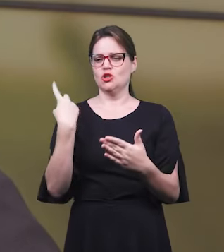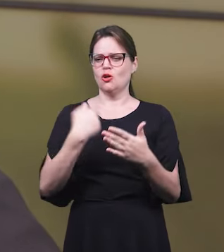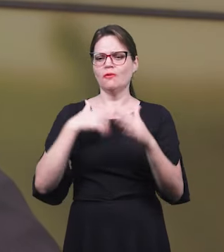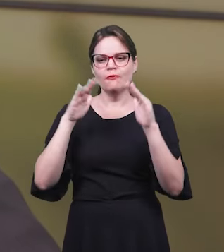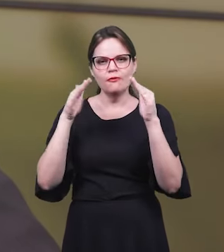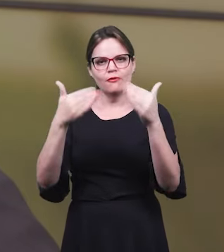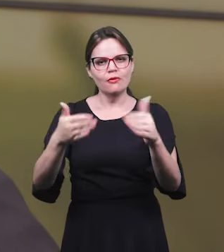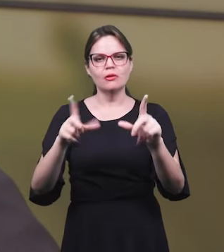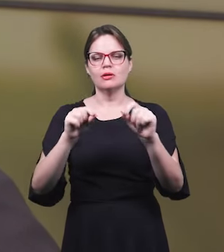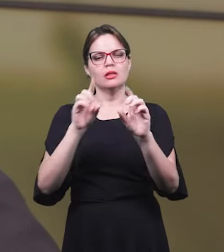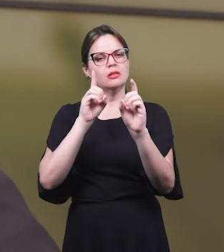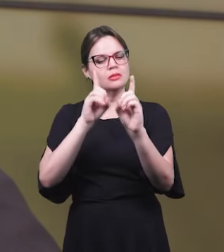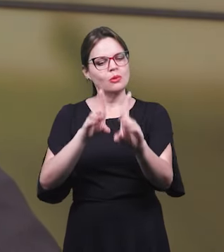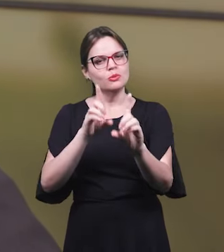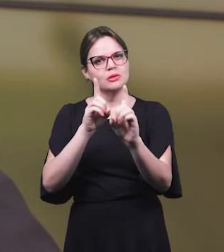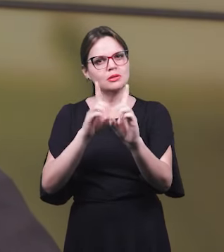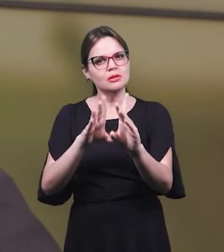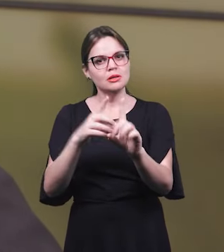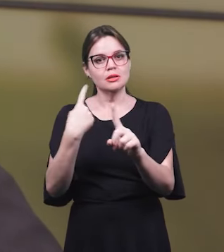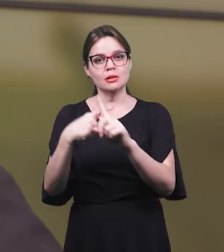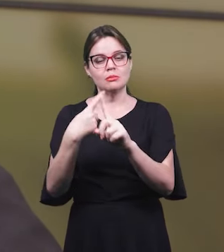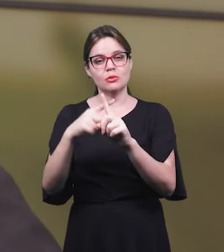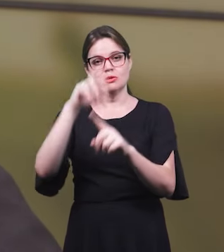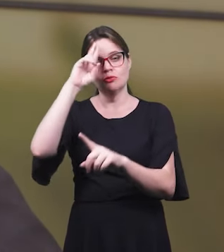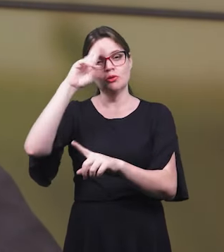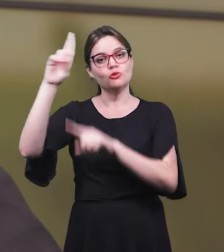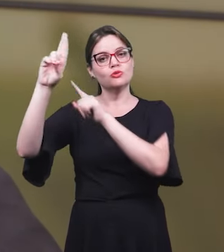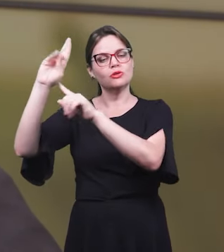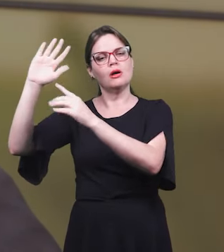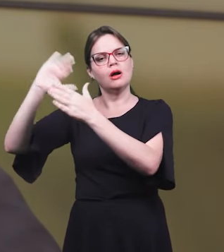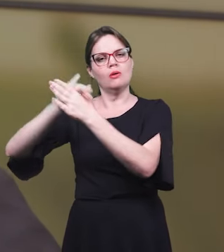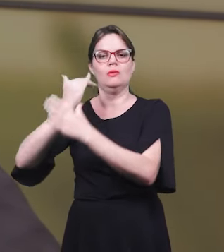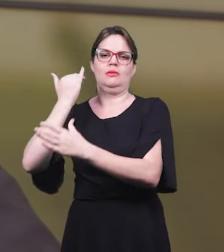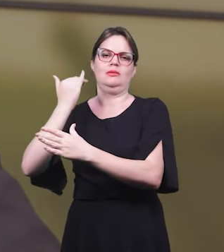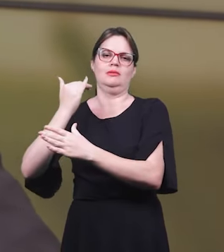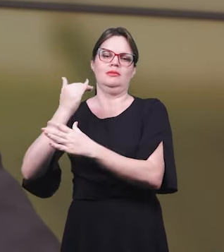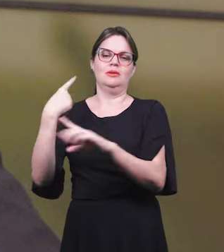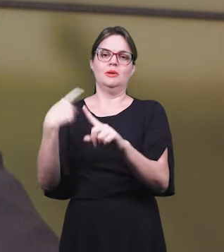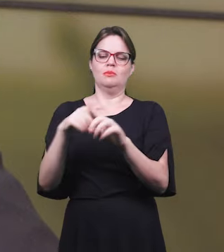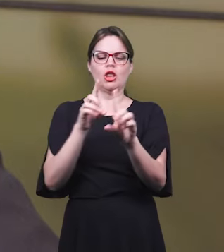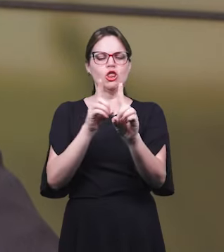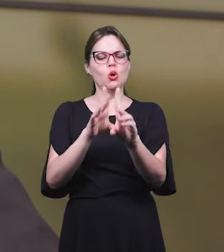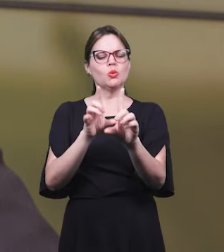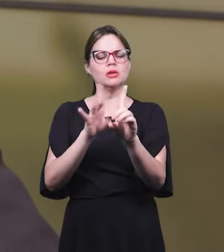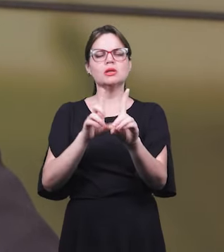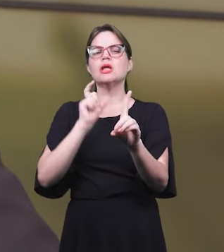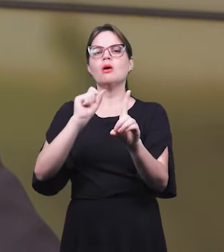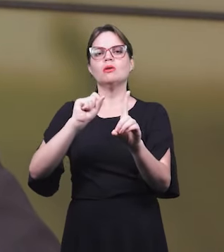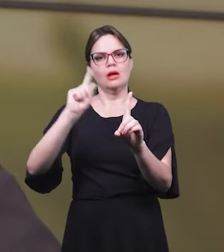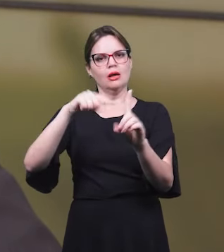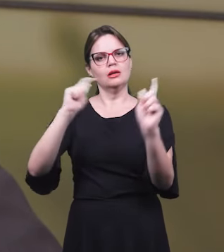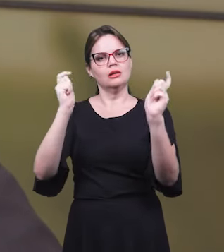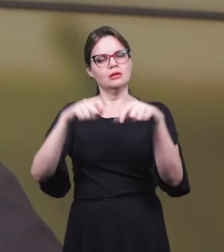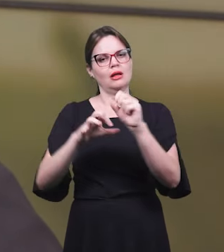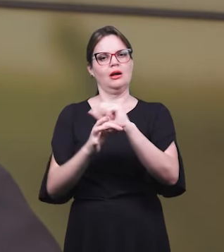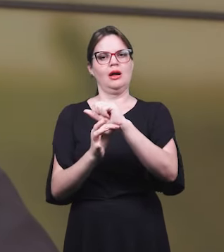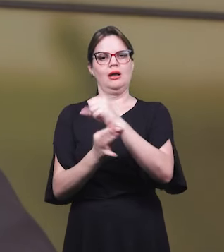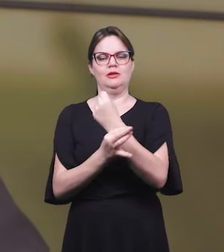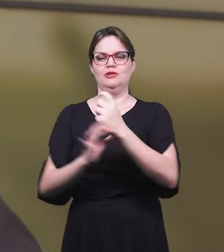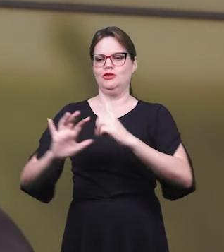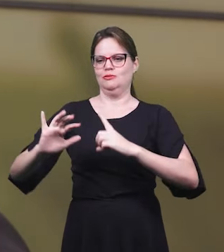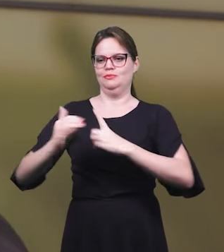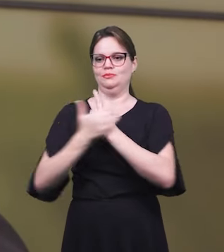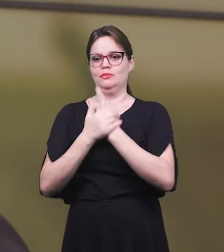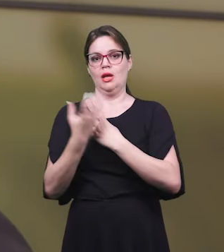ênfase a isso, né? Por quê? Porque ali está uma recomendação. A doutrina é aquilo que nos protege. Então, se a gente